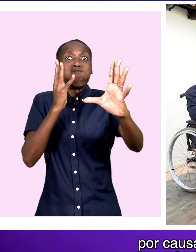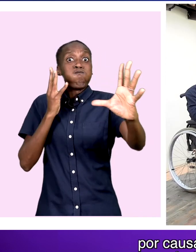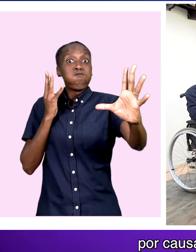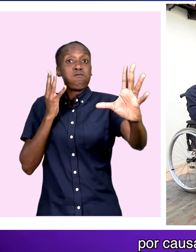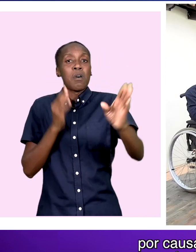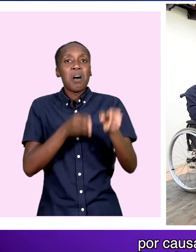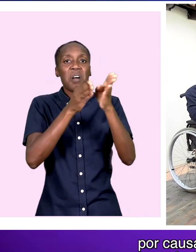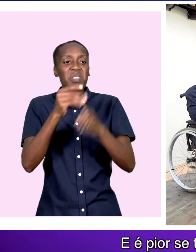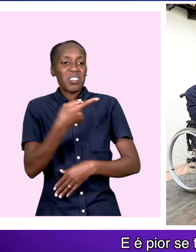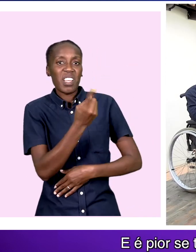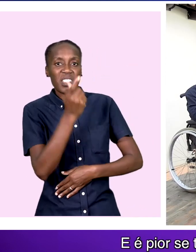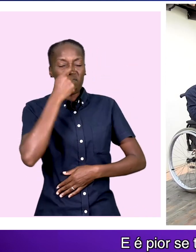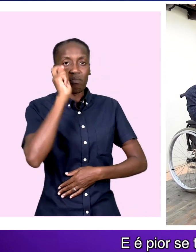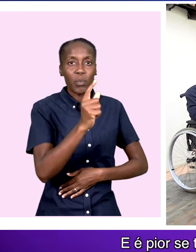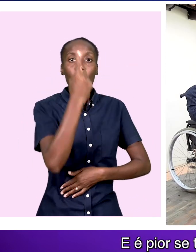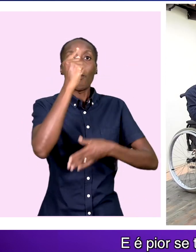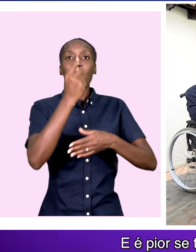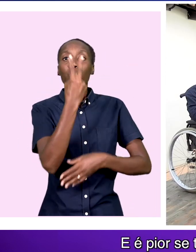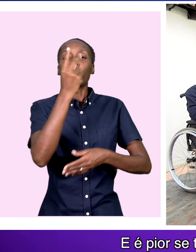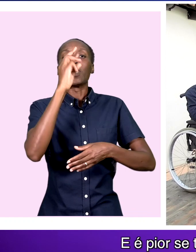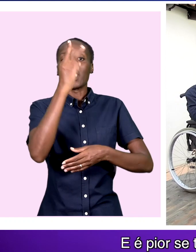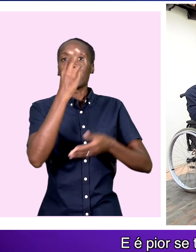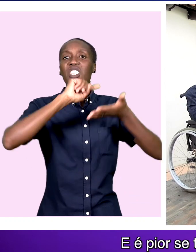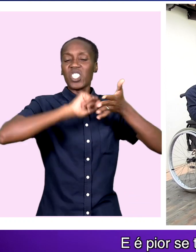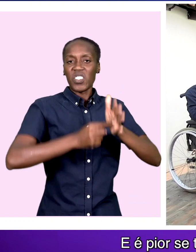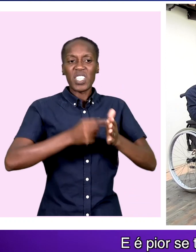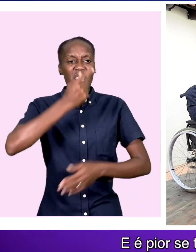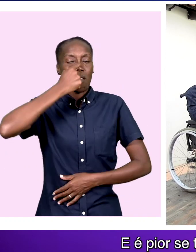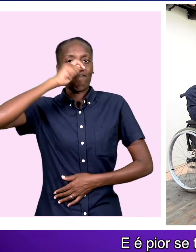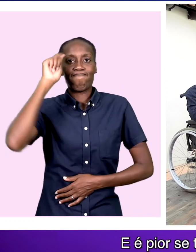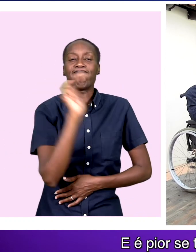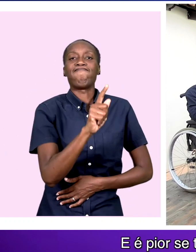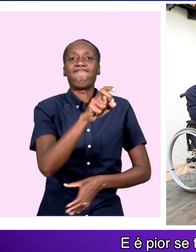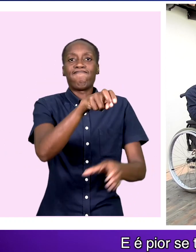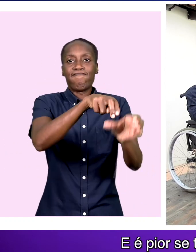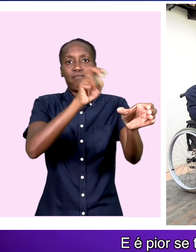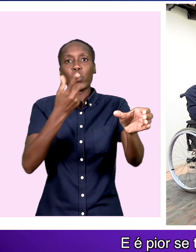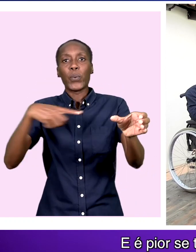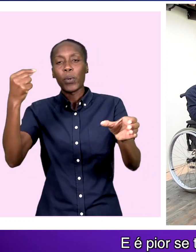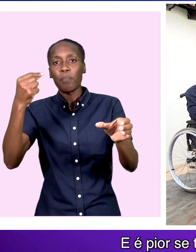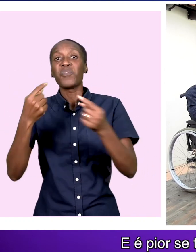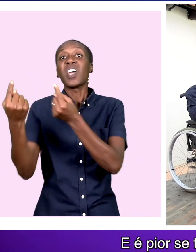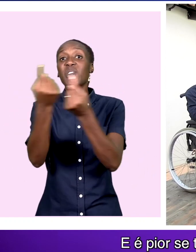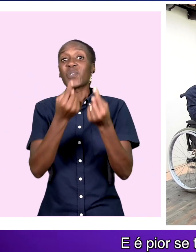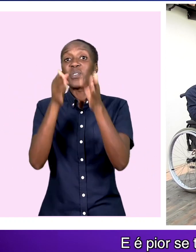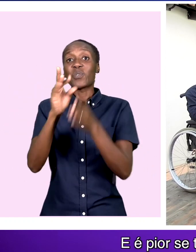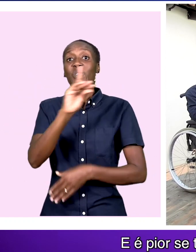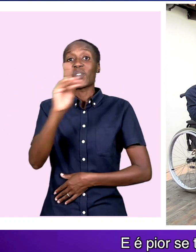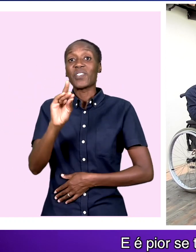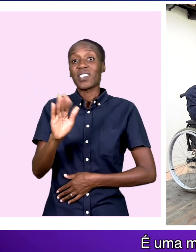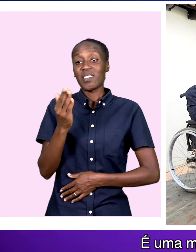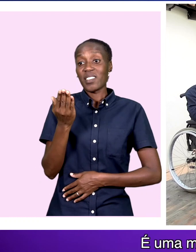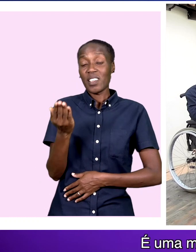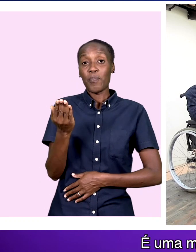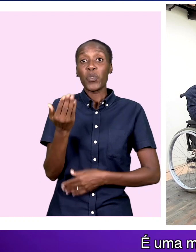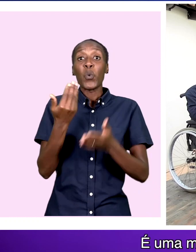acabam desistindo. A situação é pior se tratarmos de pessoas com deficiência, que a sua mobilidade muitas vezes não é autônoma,